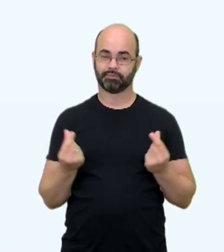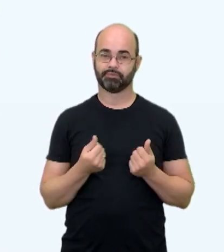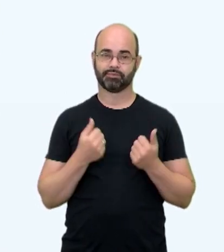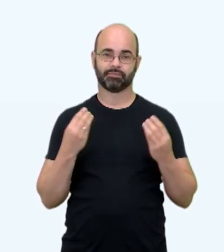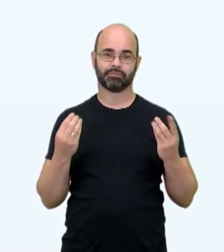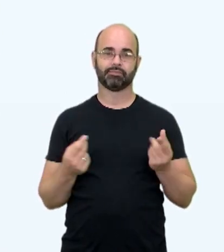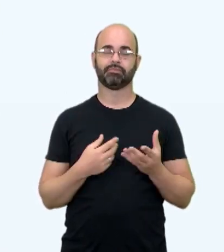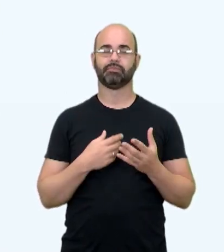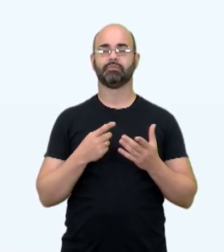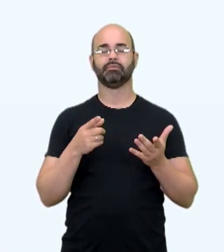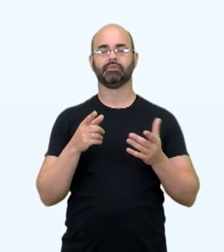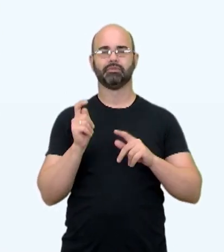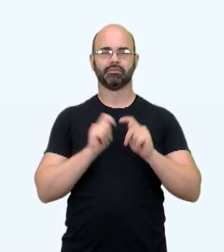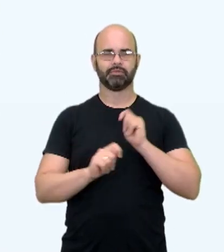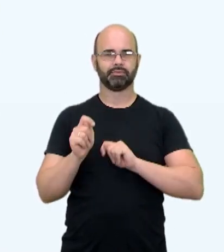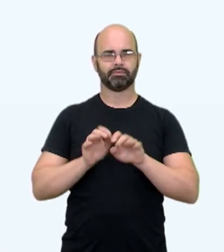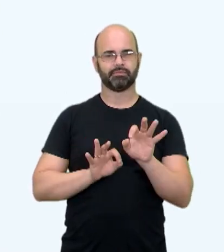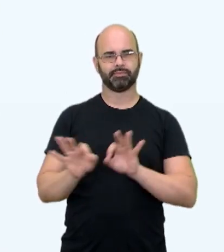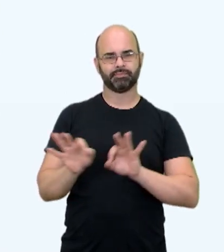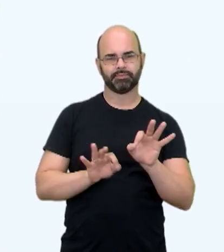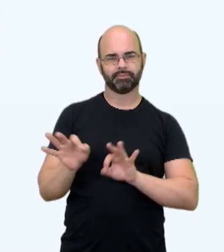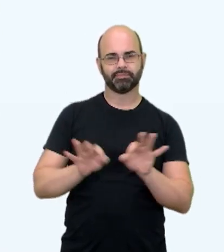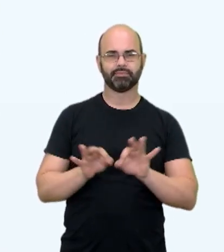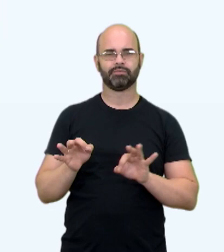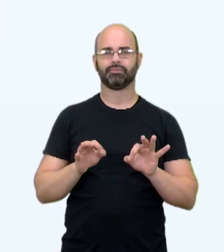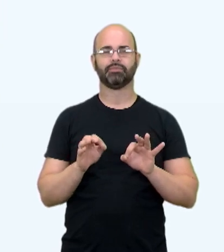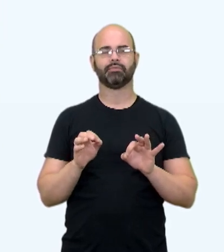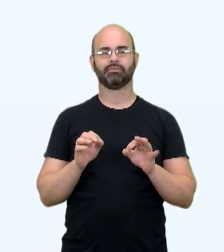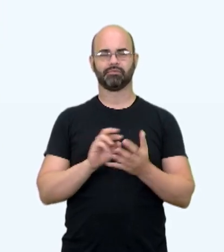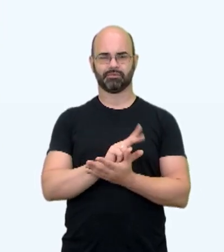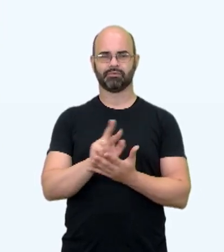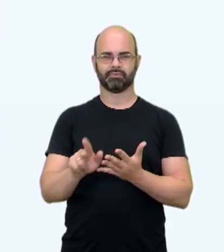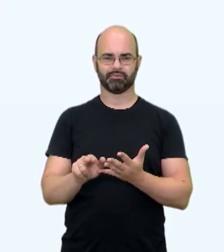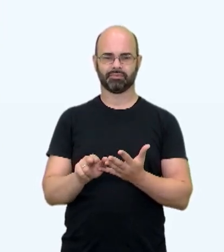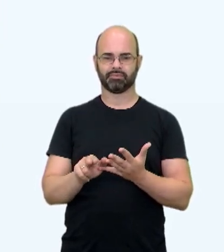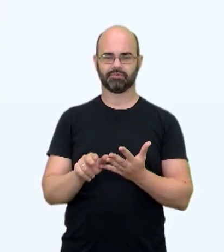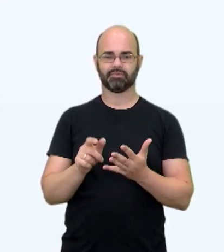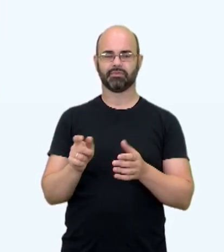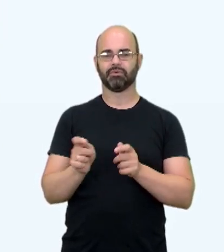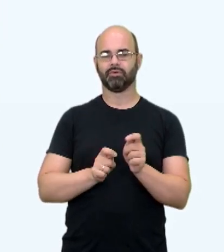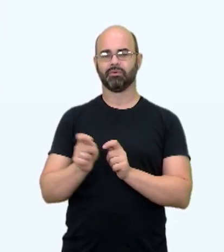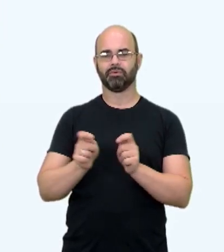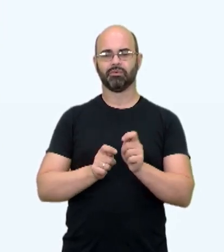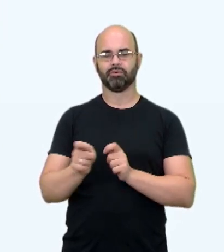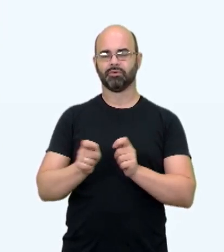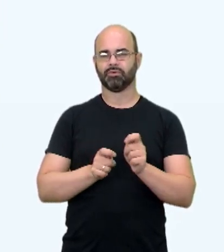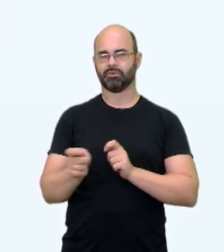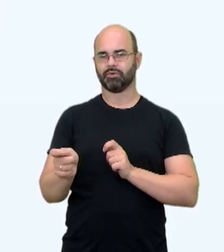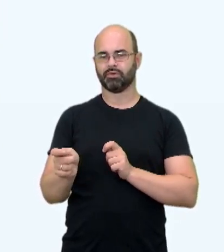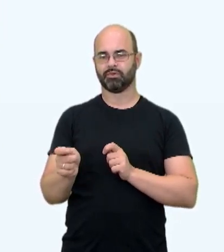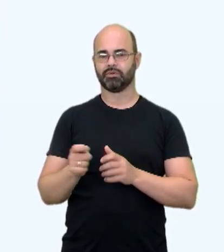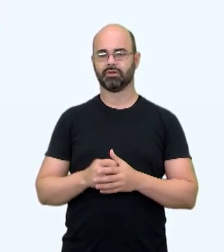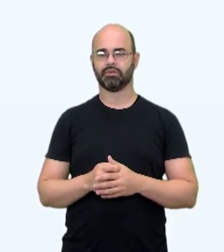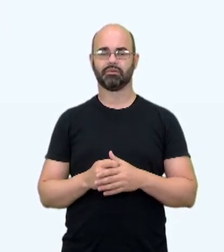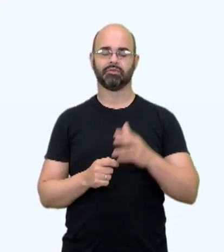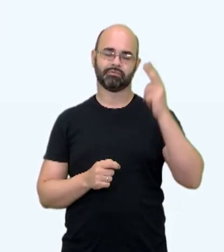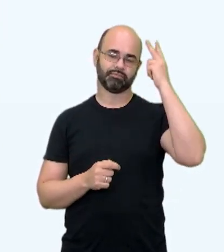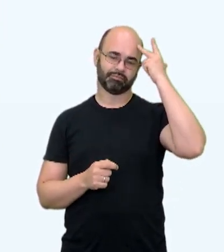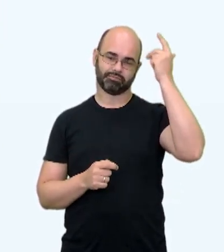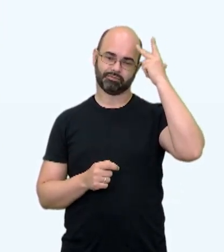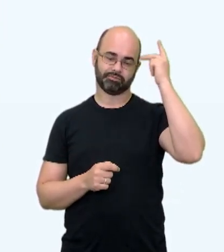engenharia econômica, de uma capacidade dessas ferramentas de controlar processos que são processos